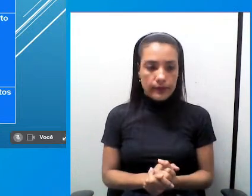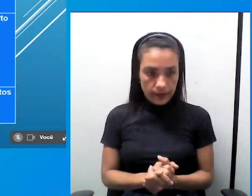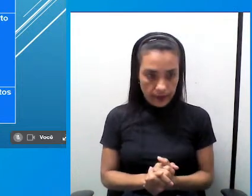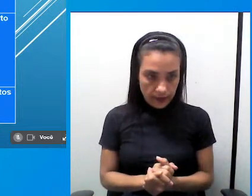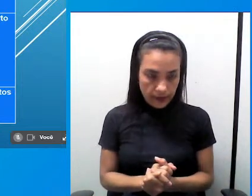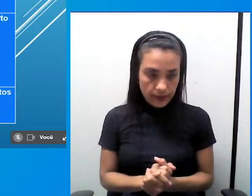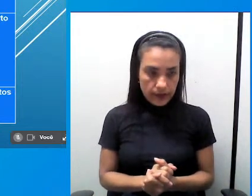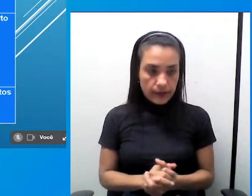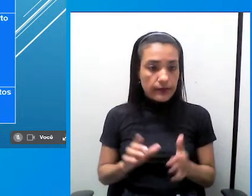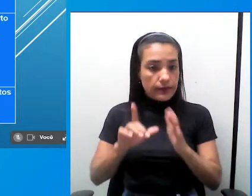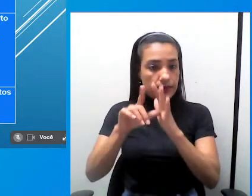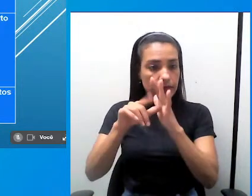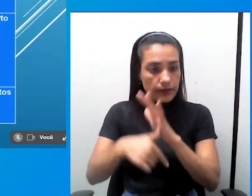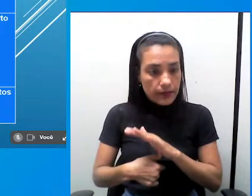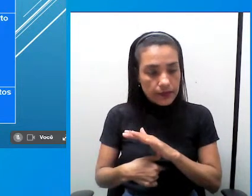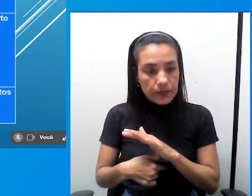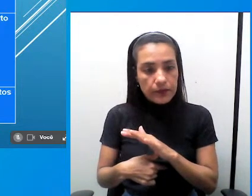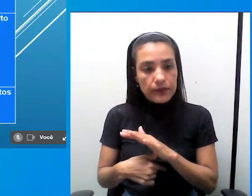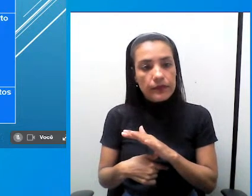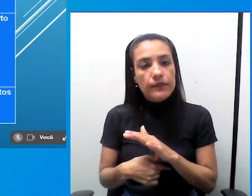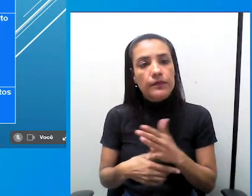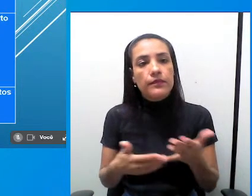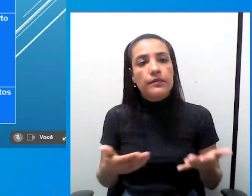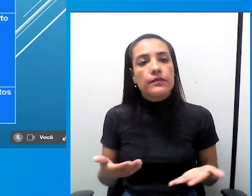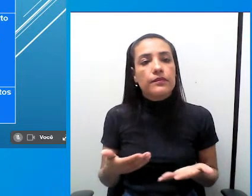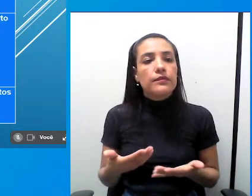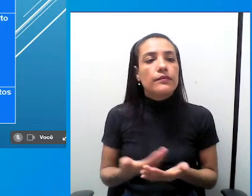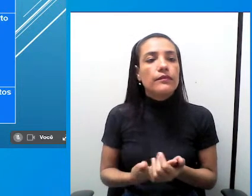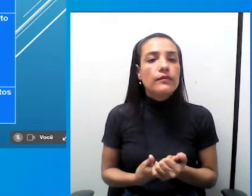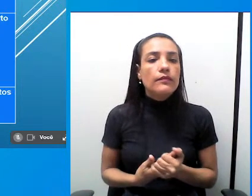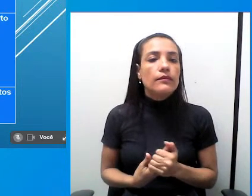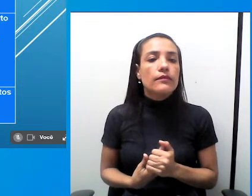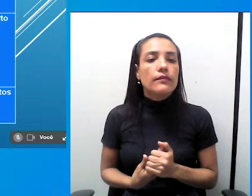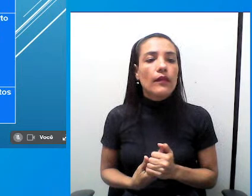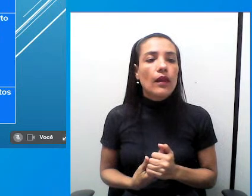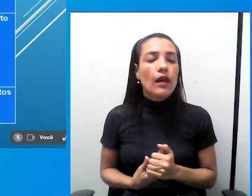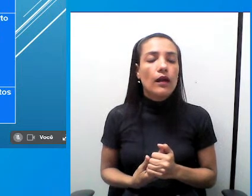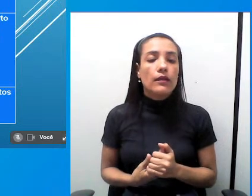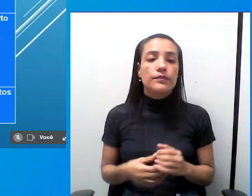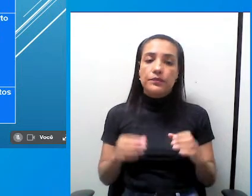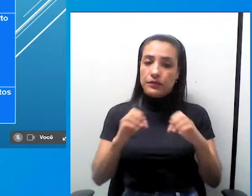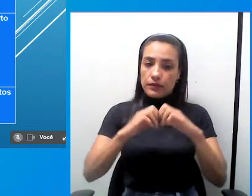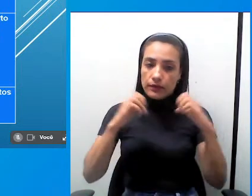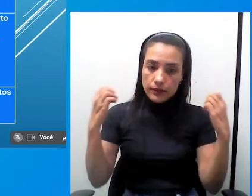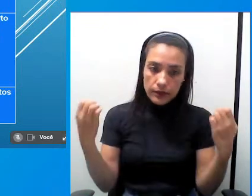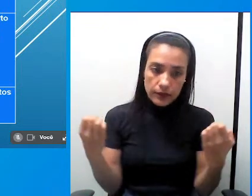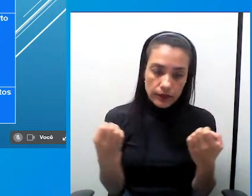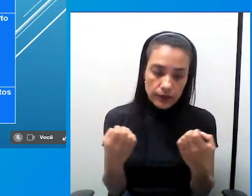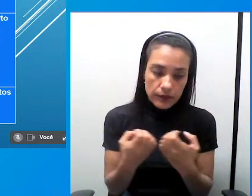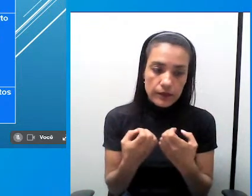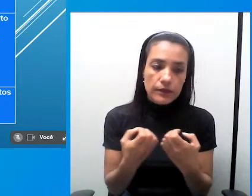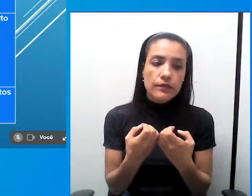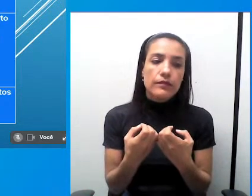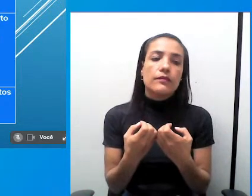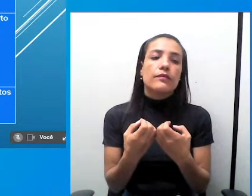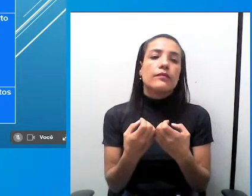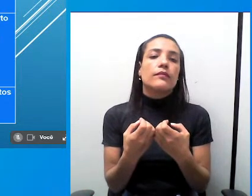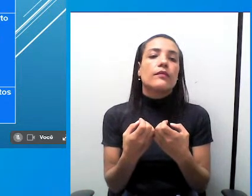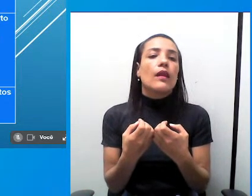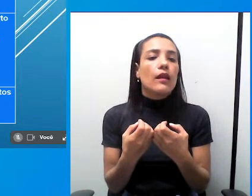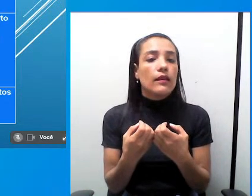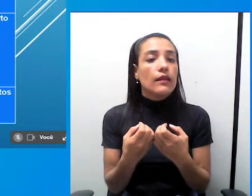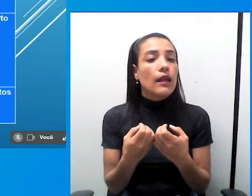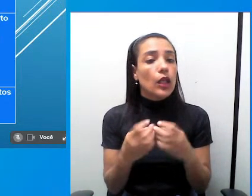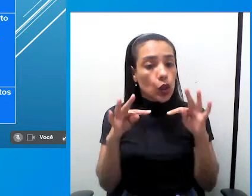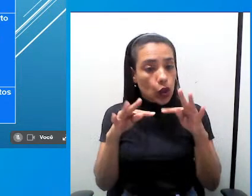depois a unidade curricular de extensão 2 seria para a elaboração de um grande evento na área de gestão de saúde, que envolveria, então, a turma toda,